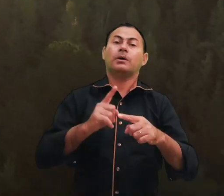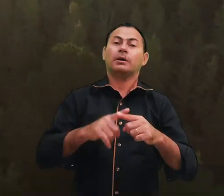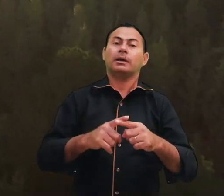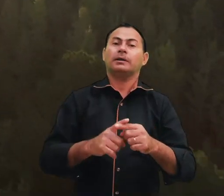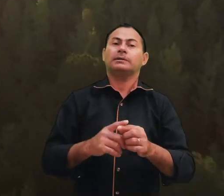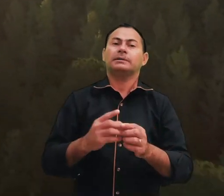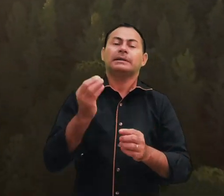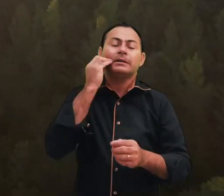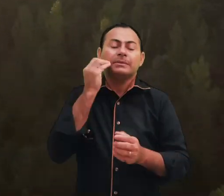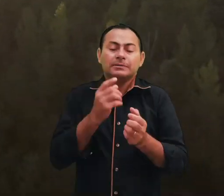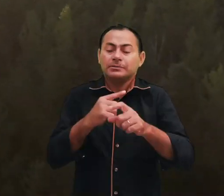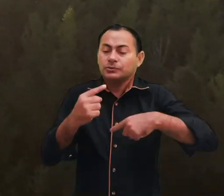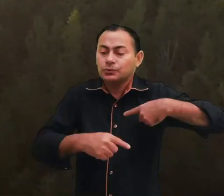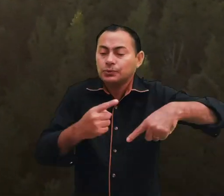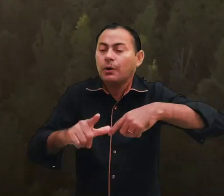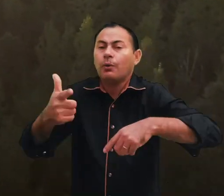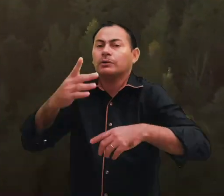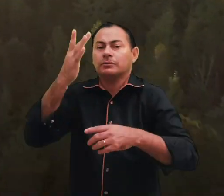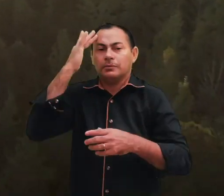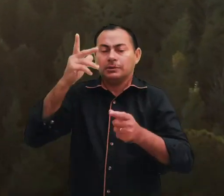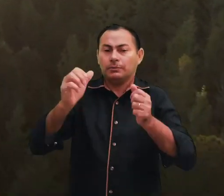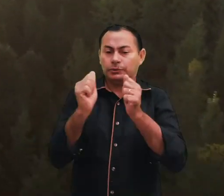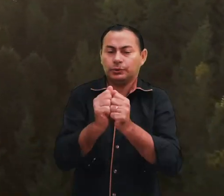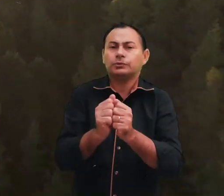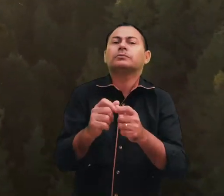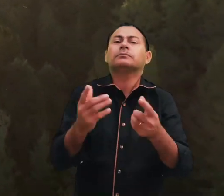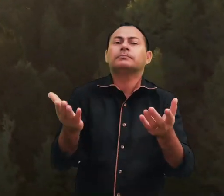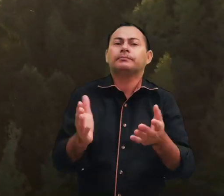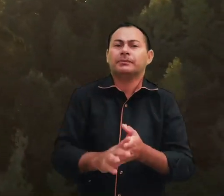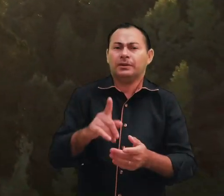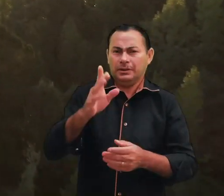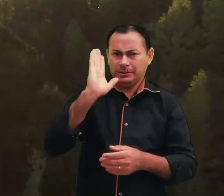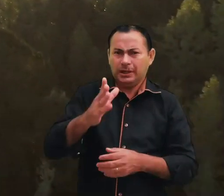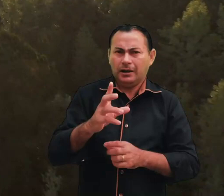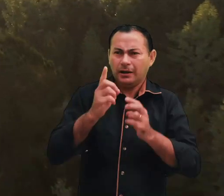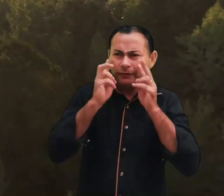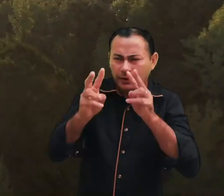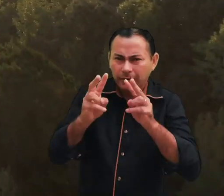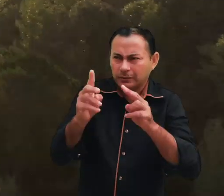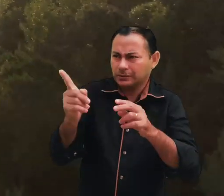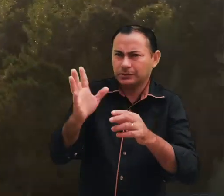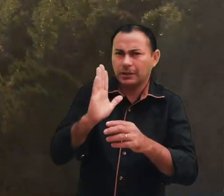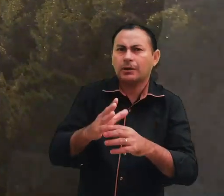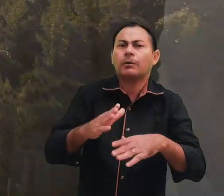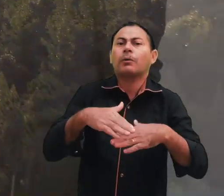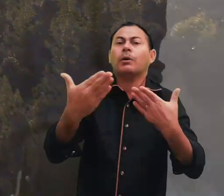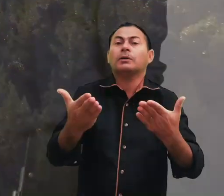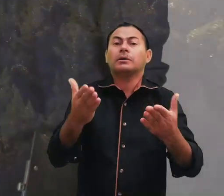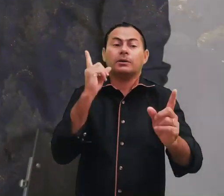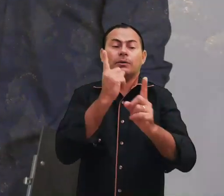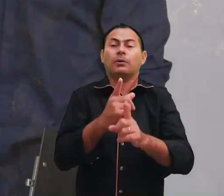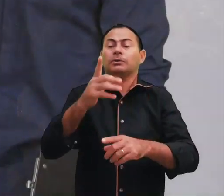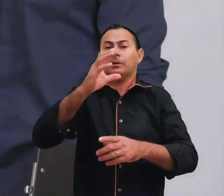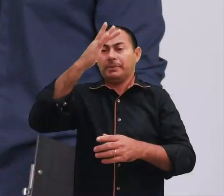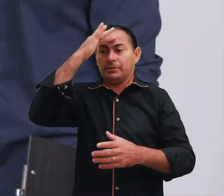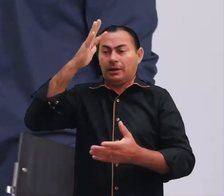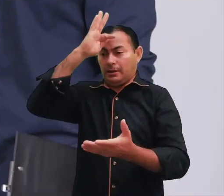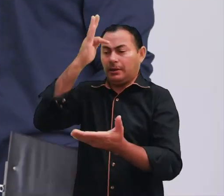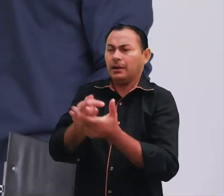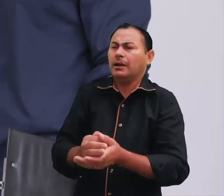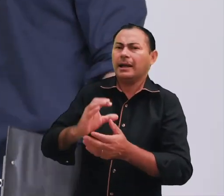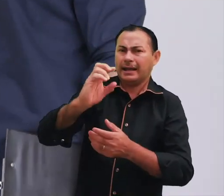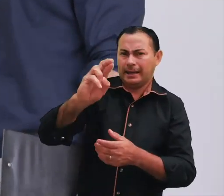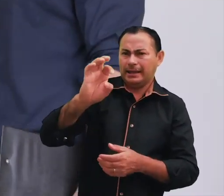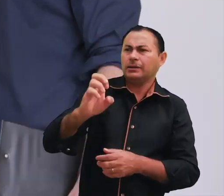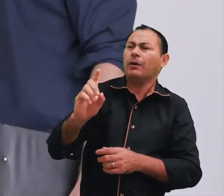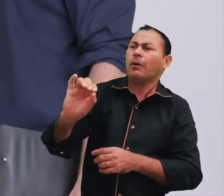que então tentamos enganar uns aos outros quando estamos juntos? Você já reparou nisso? Quando encontramos outro crente, perguntamos,